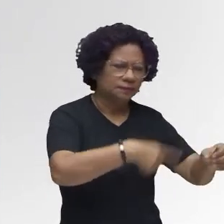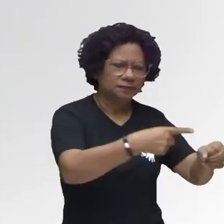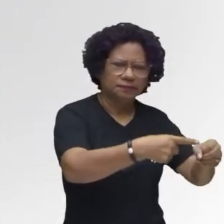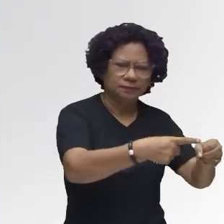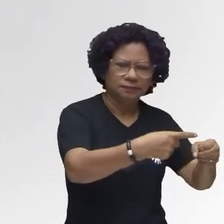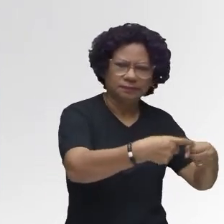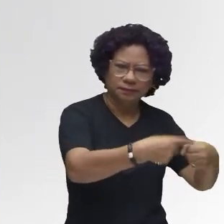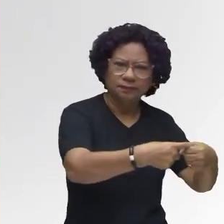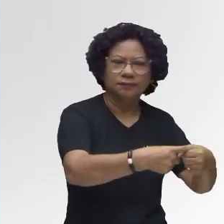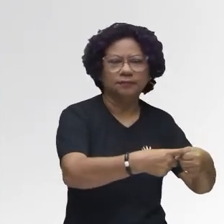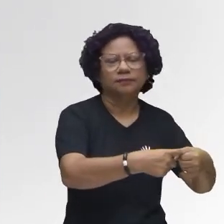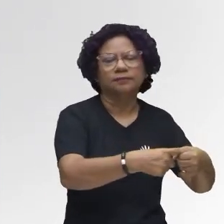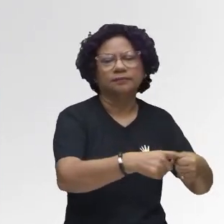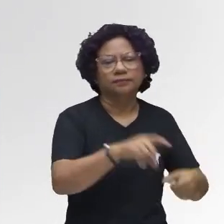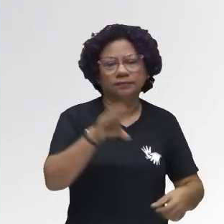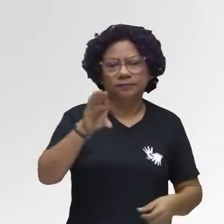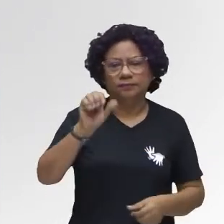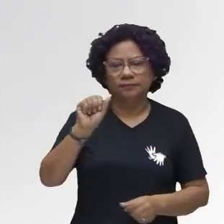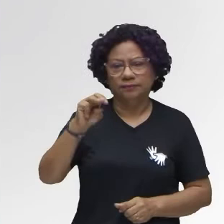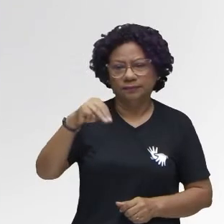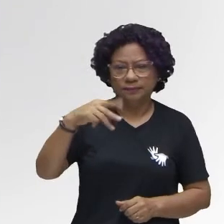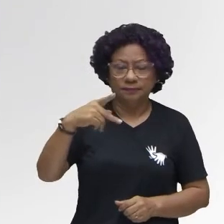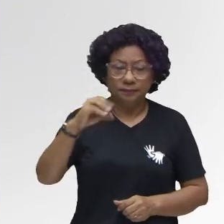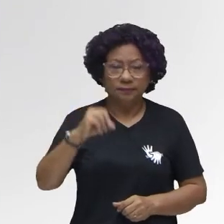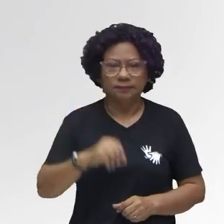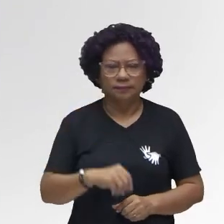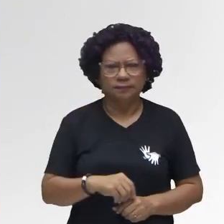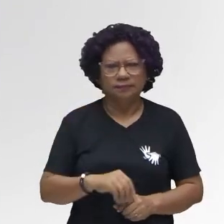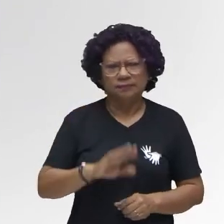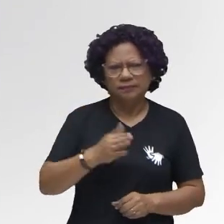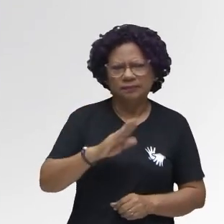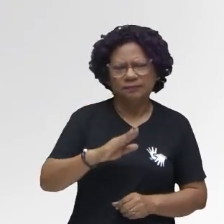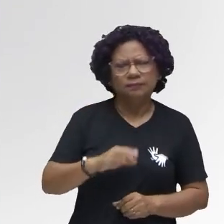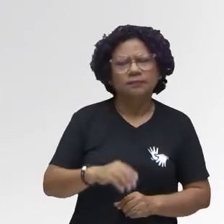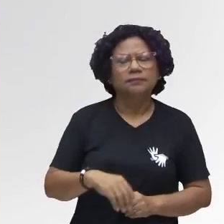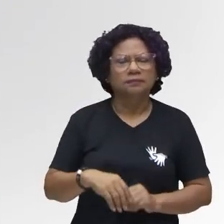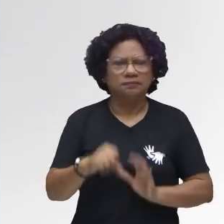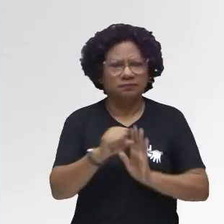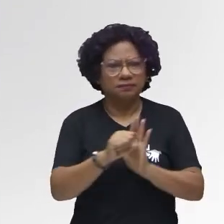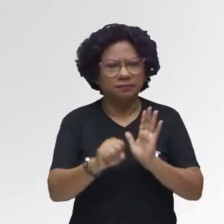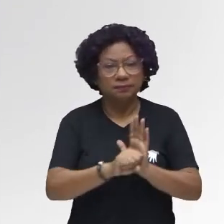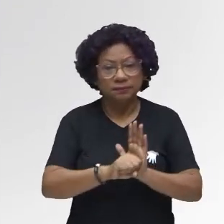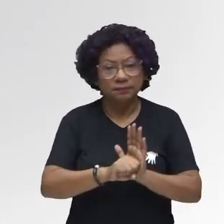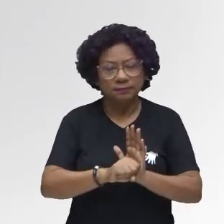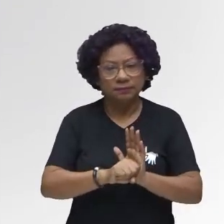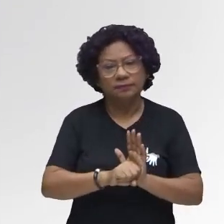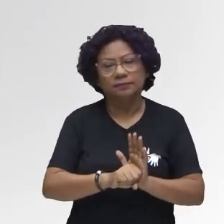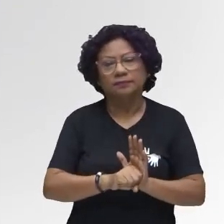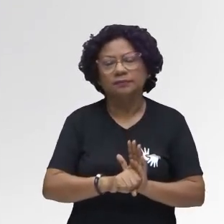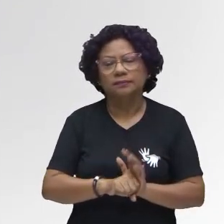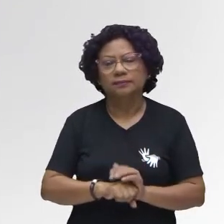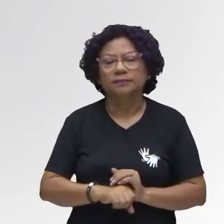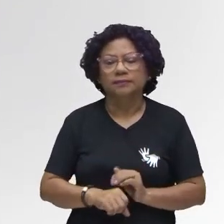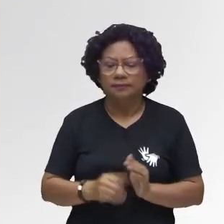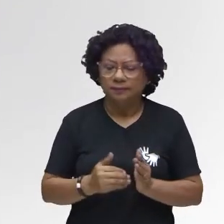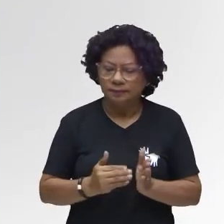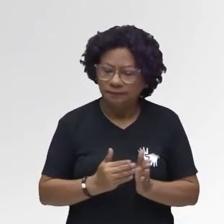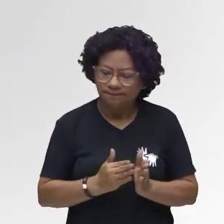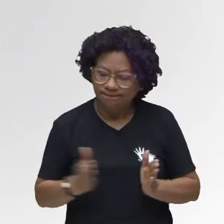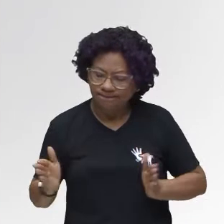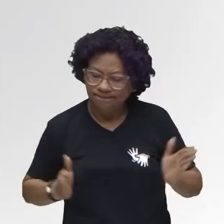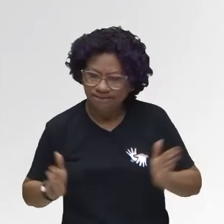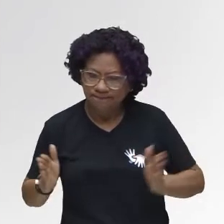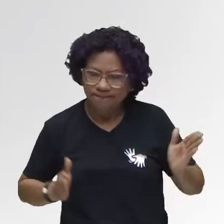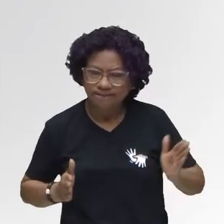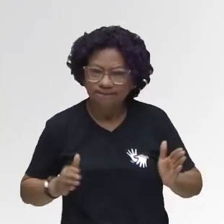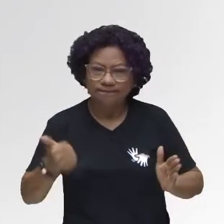século 17, 18, vai mudar muita coisa? Não, ainda grande parte da população vai permanecer no interior,